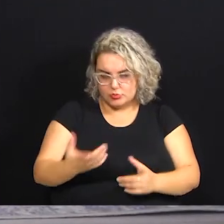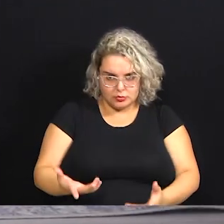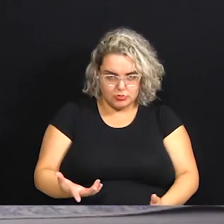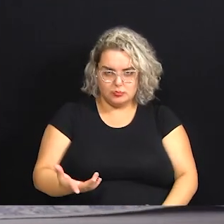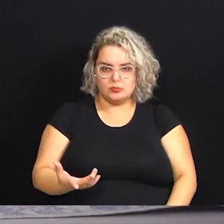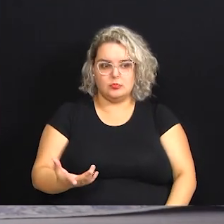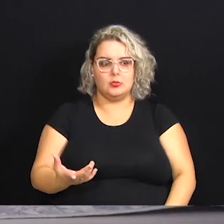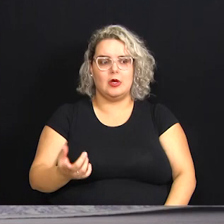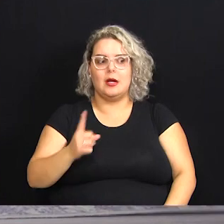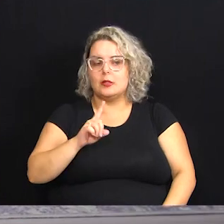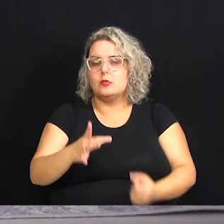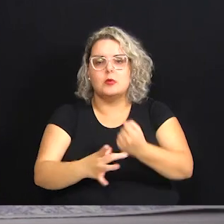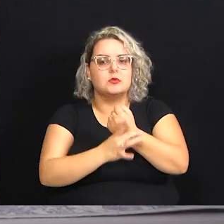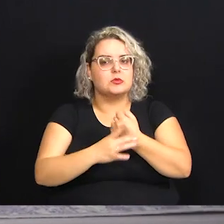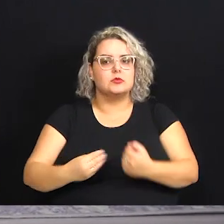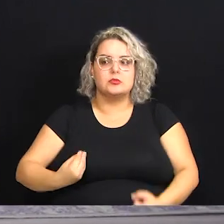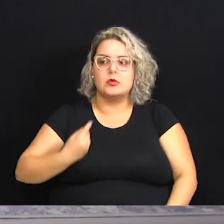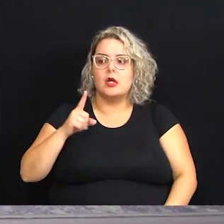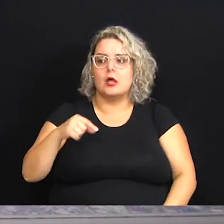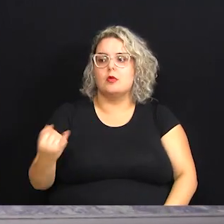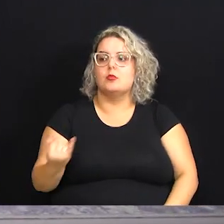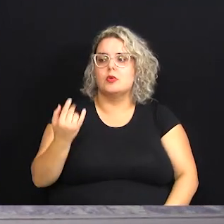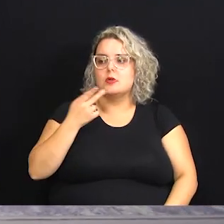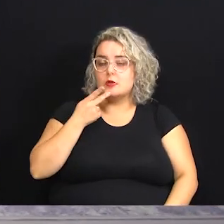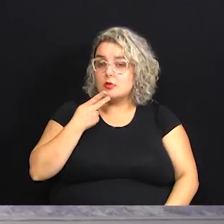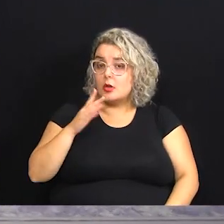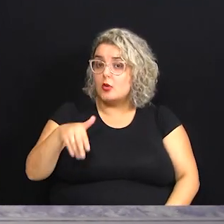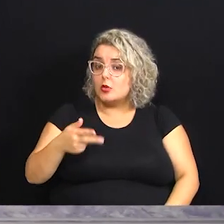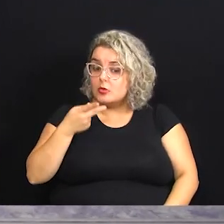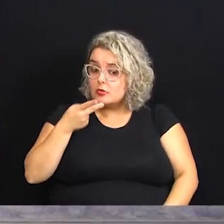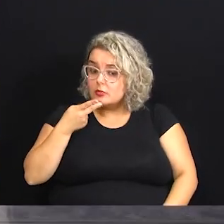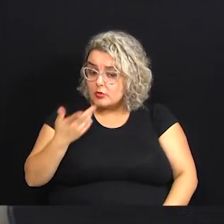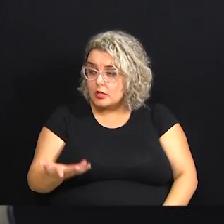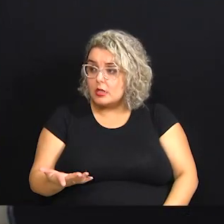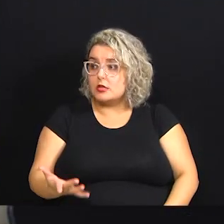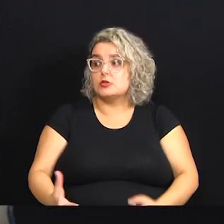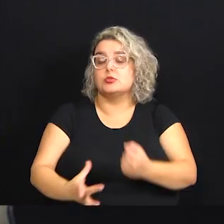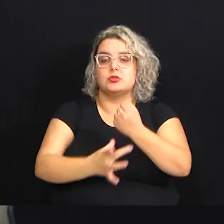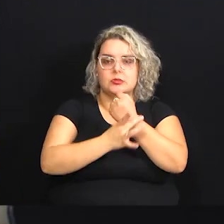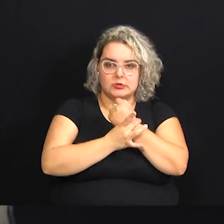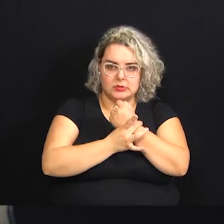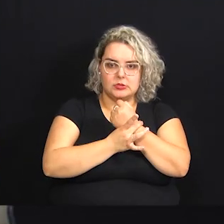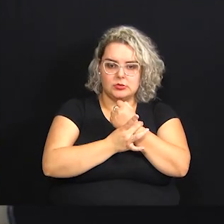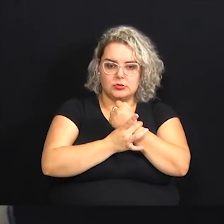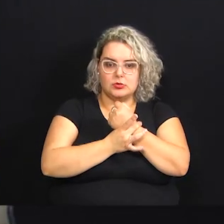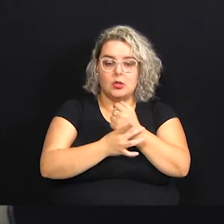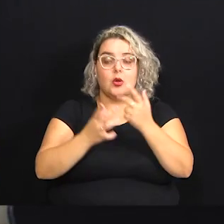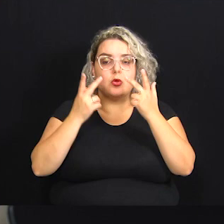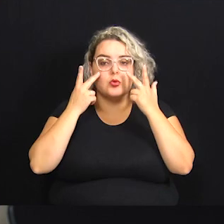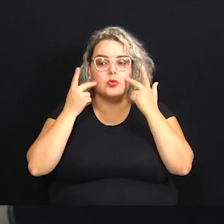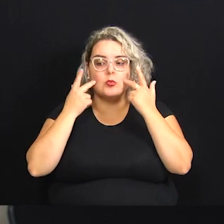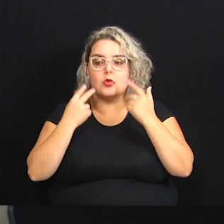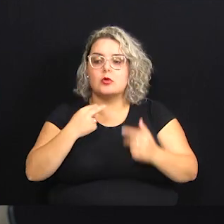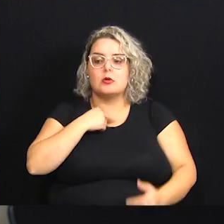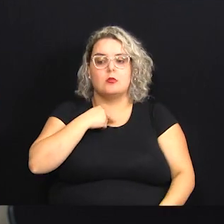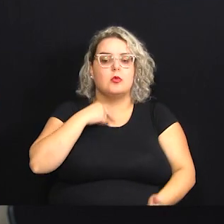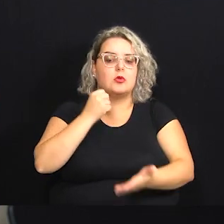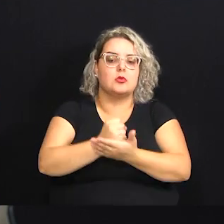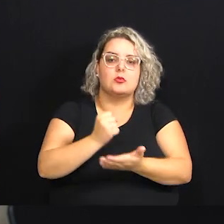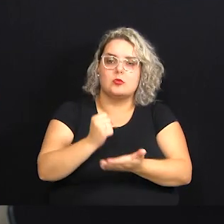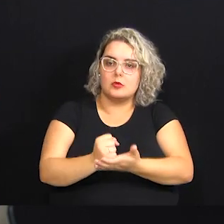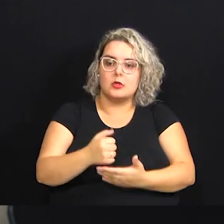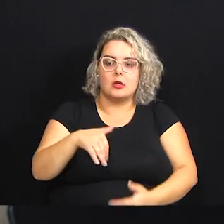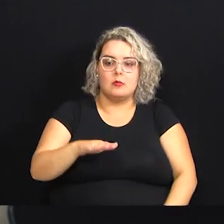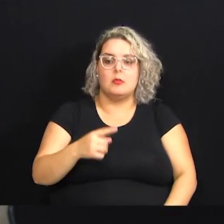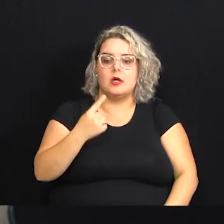de vida. E eu acho que é importante a gente dizer aqui que quando a gente fala de seguro, eu normalmente não posso contratar